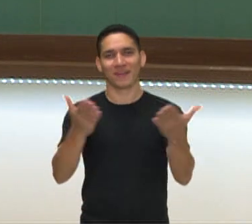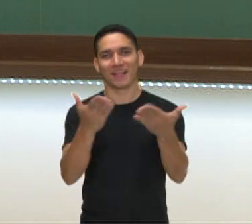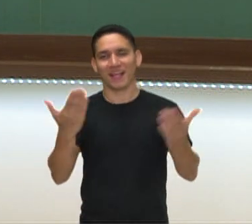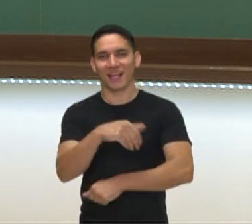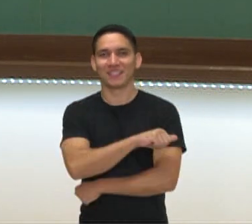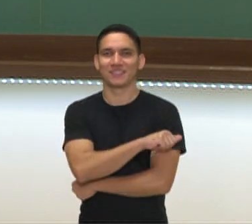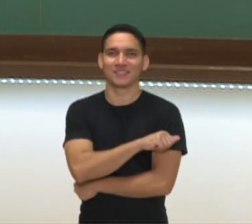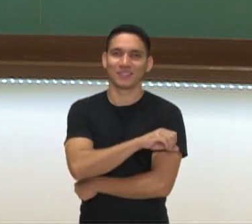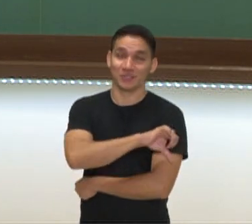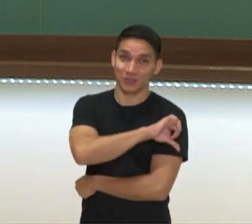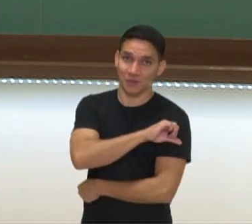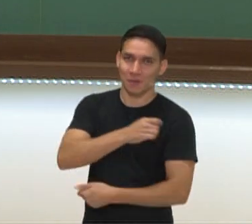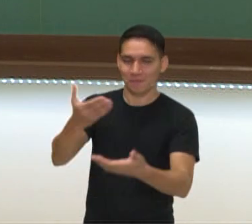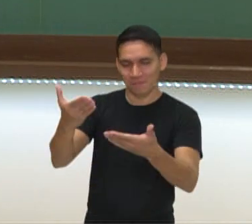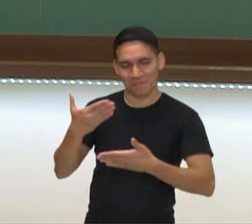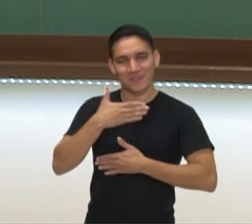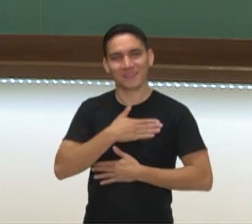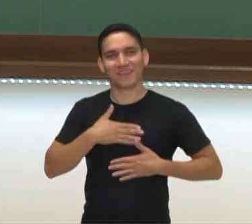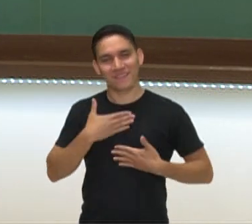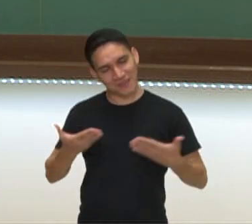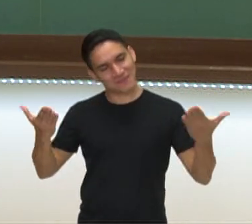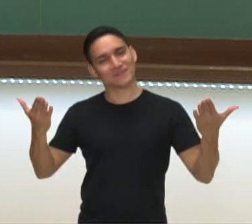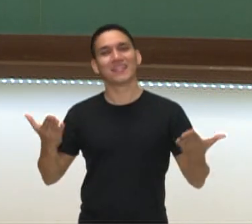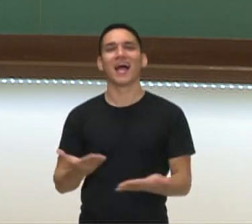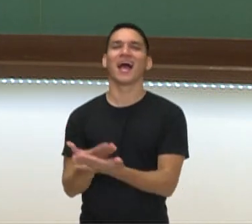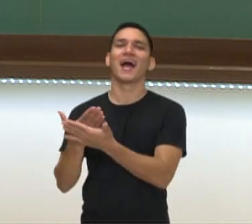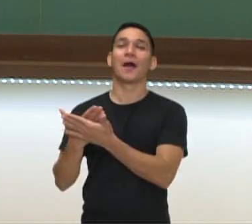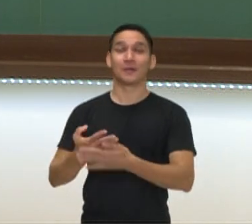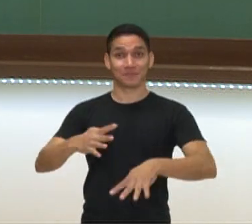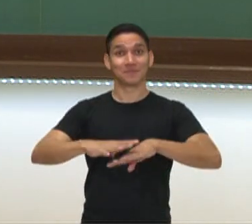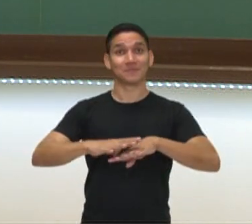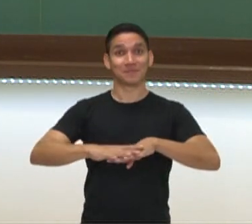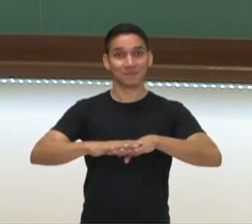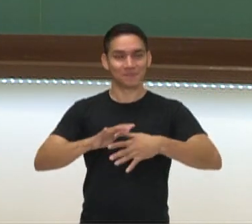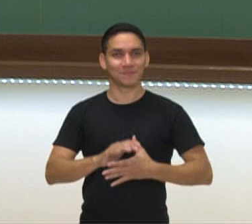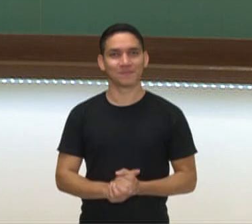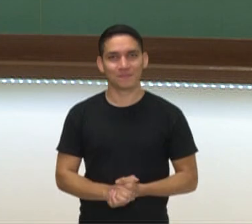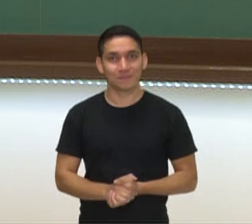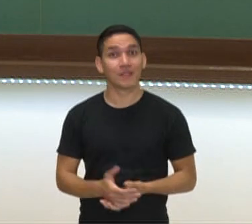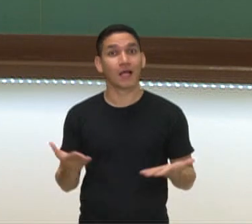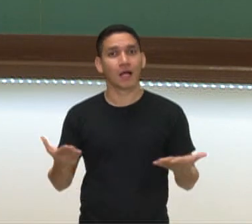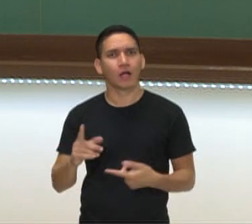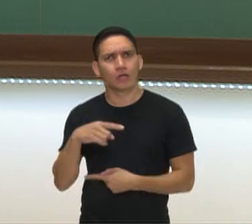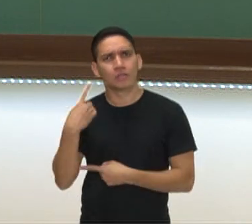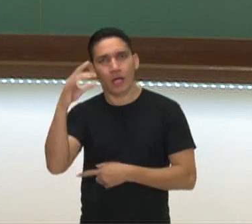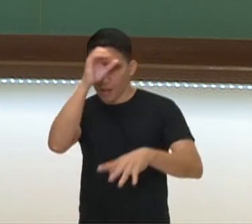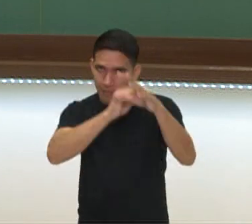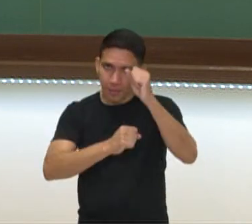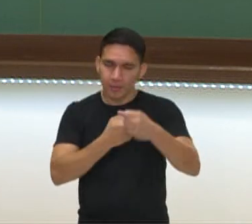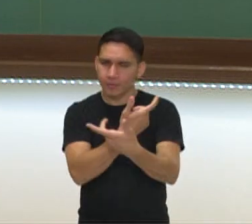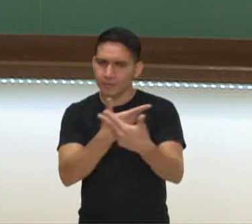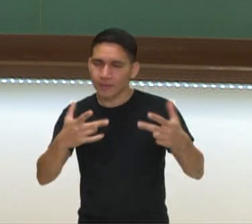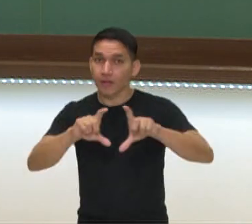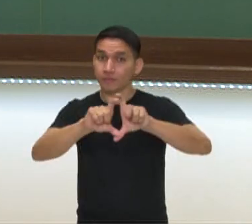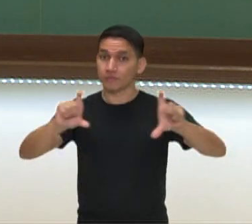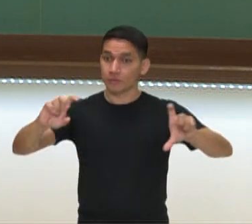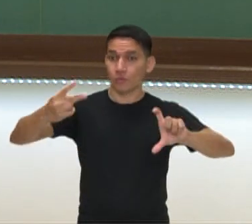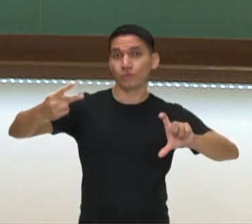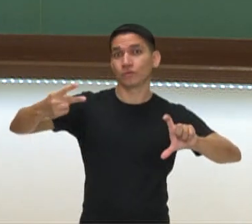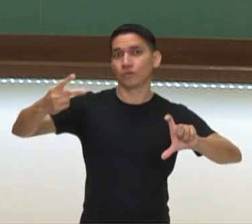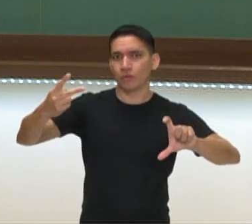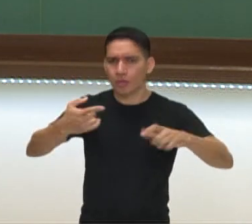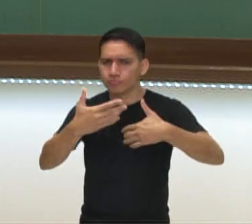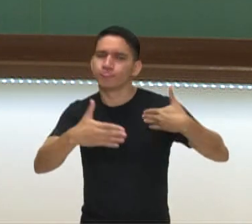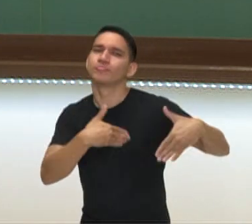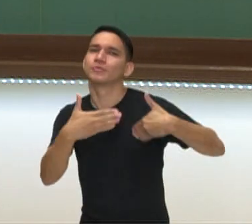estudantes do nono ano, sejam muito bem-vindos a mais uma aula de matemática, onde estamos aprendendo a resolver equações do segundo grau por